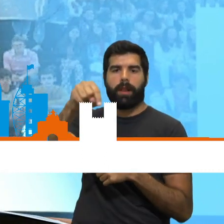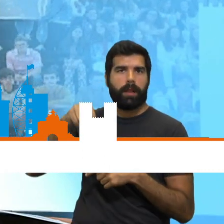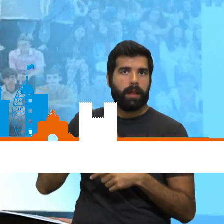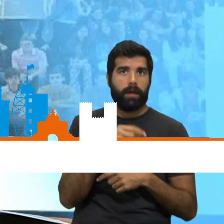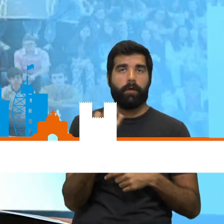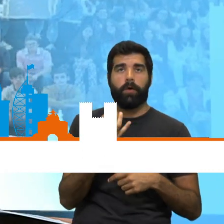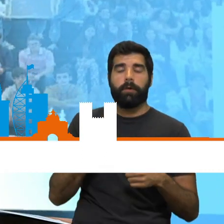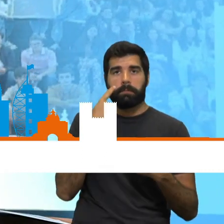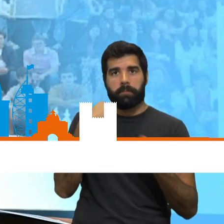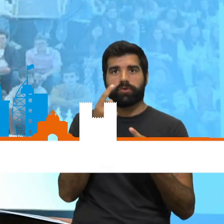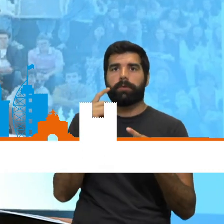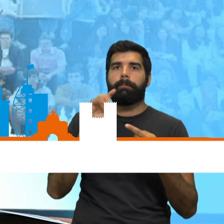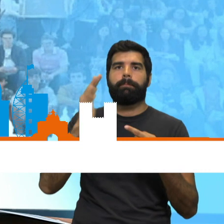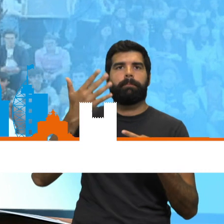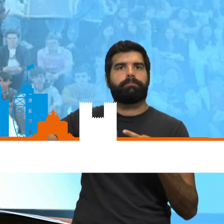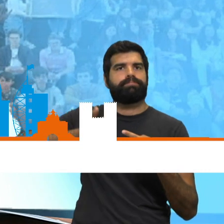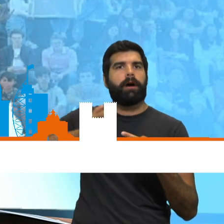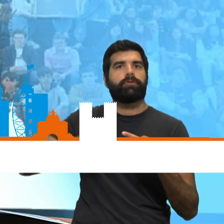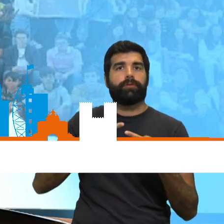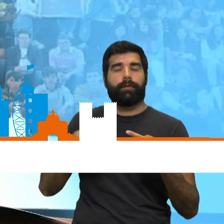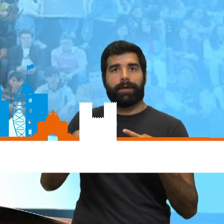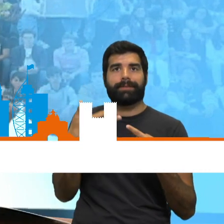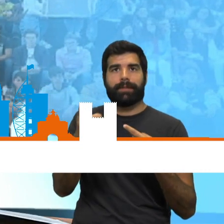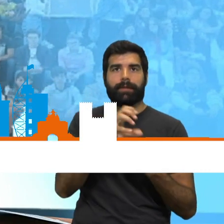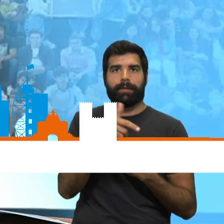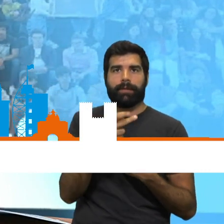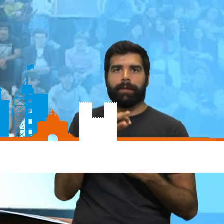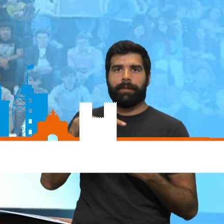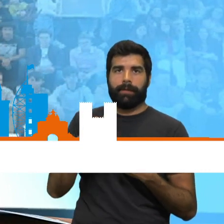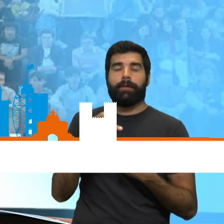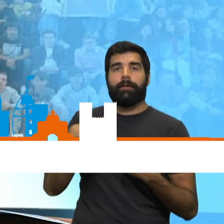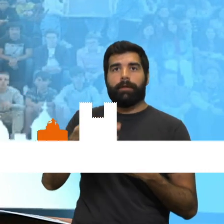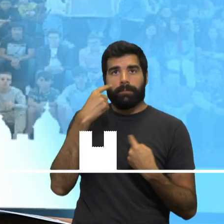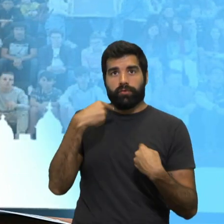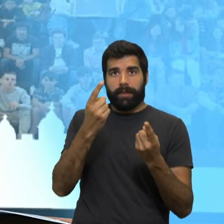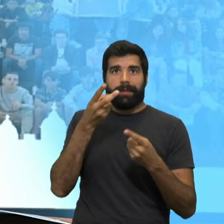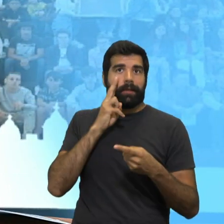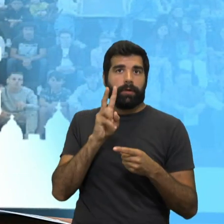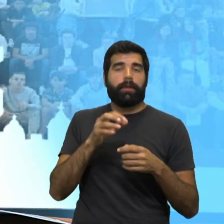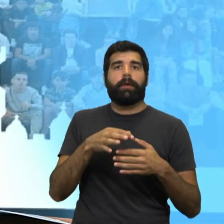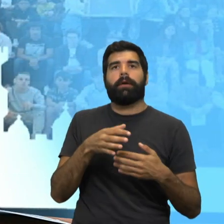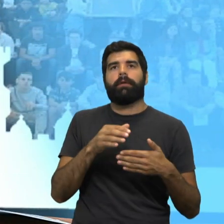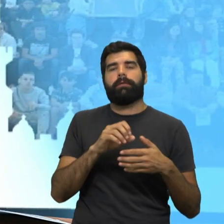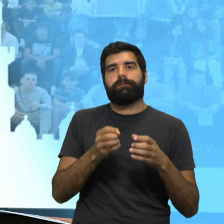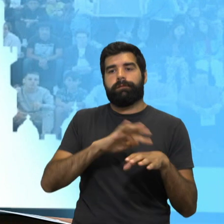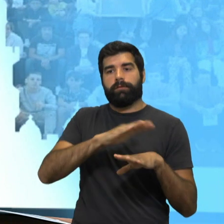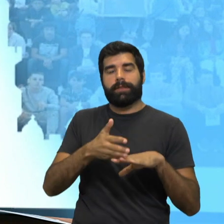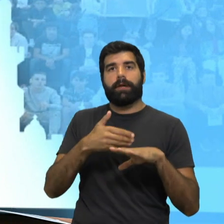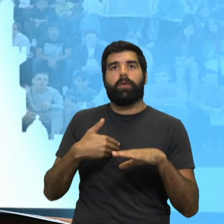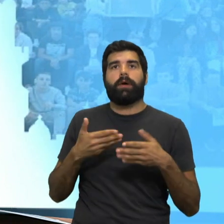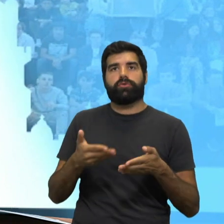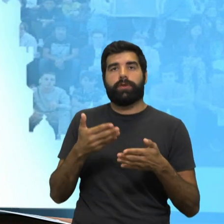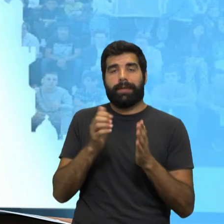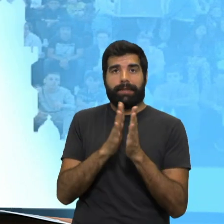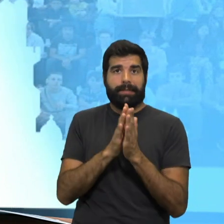principais indicadores vão ser adiantados daqui a pouco por Catarina Martins Betancourt, diretora da Fundação Ajuda à Igreja que Sofre, a organização que